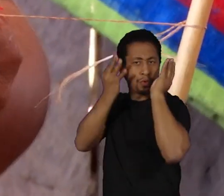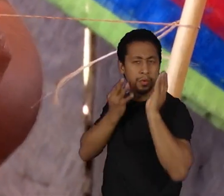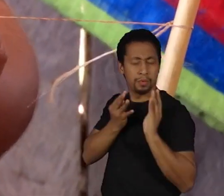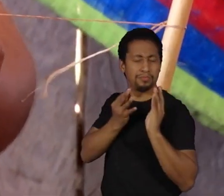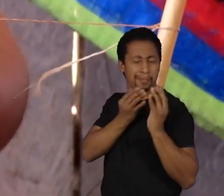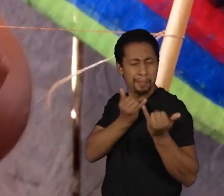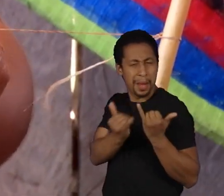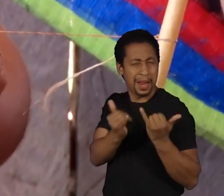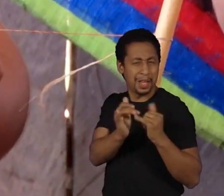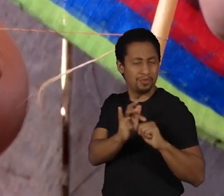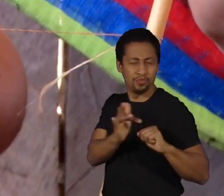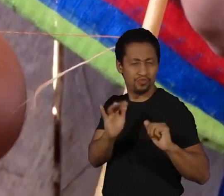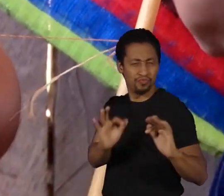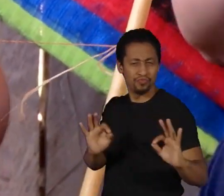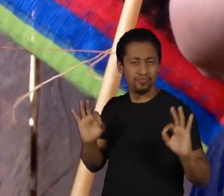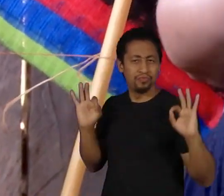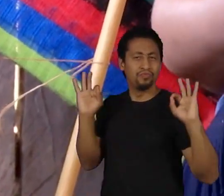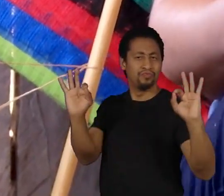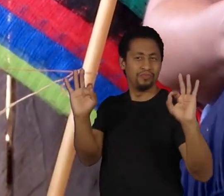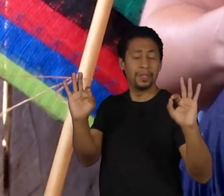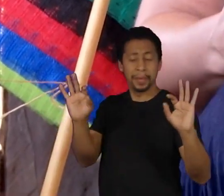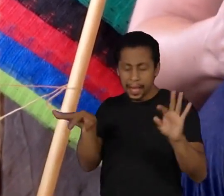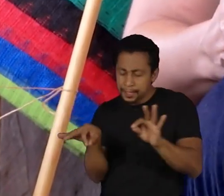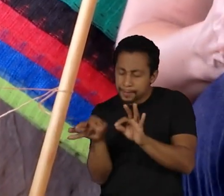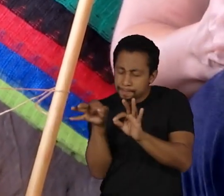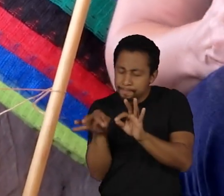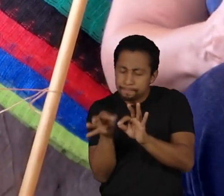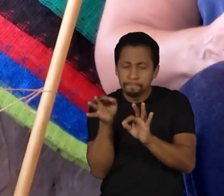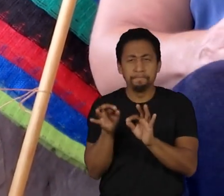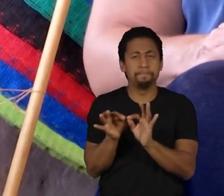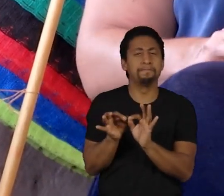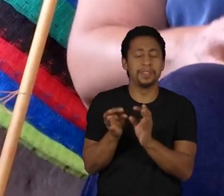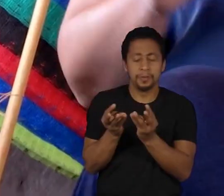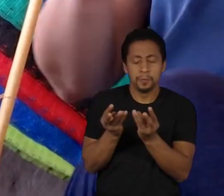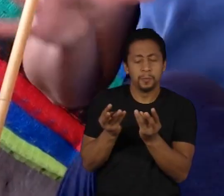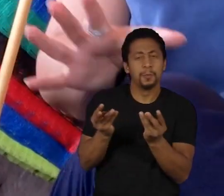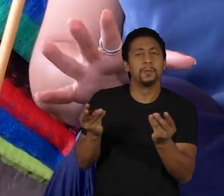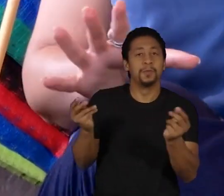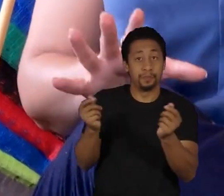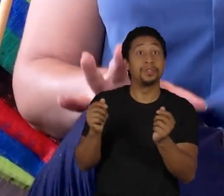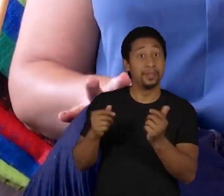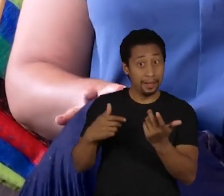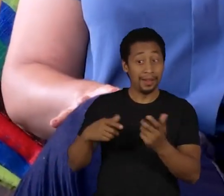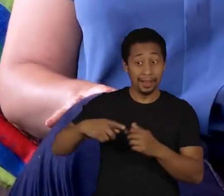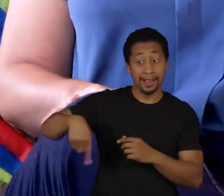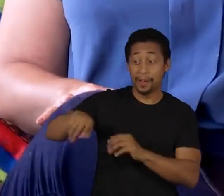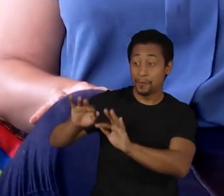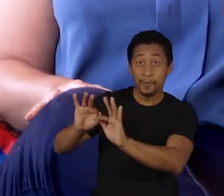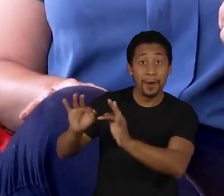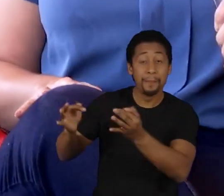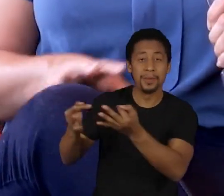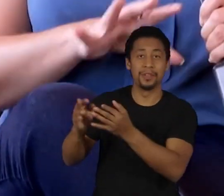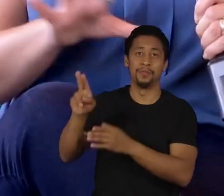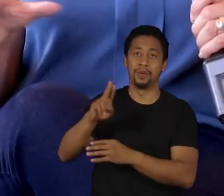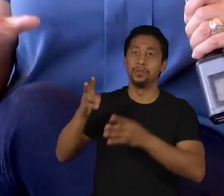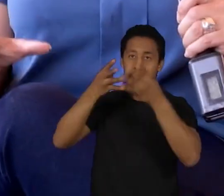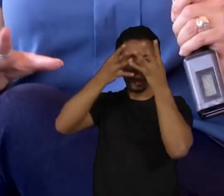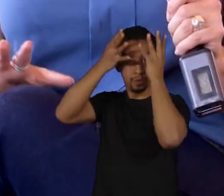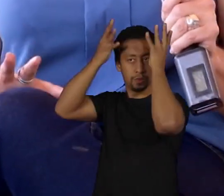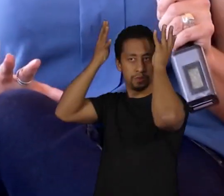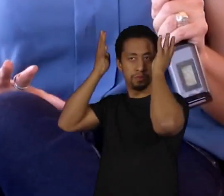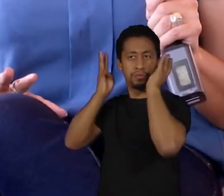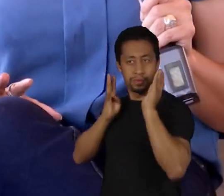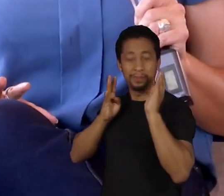minucioso, tão delicado. As peças que serão usadas pelas famílias na cerimônia de nomeação, o batizado de todas